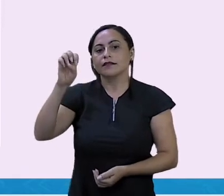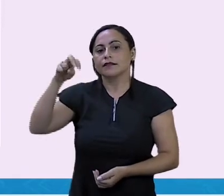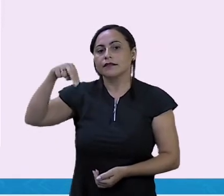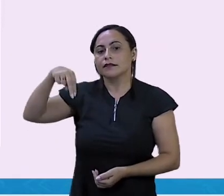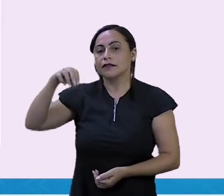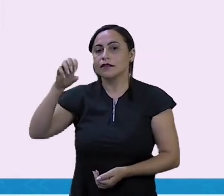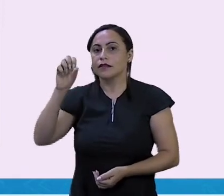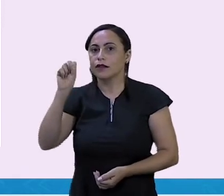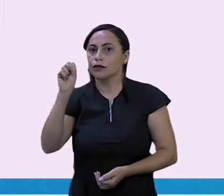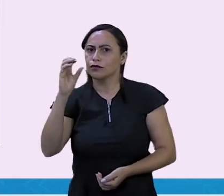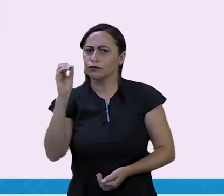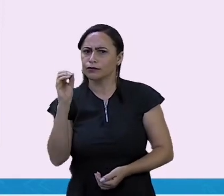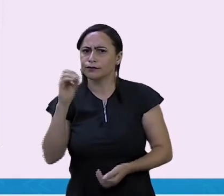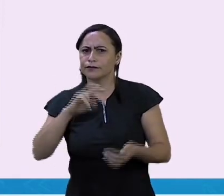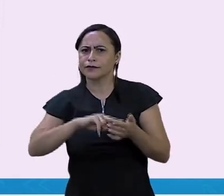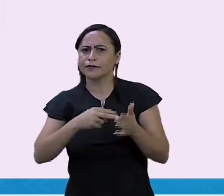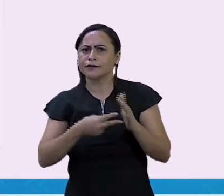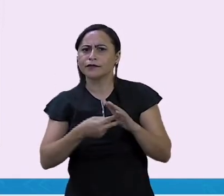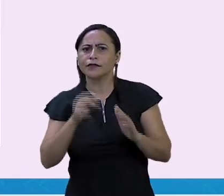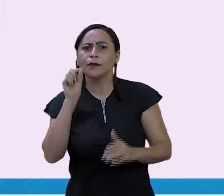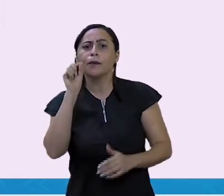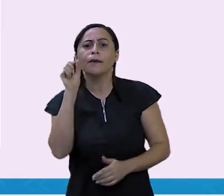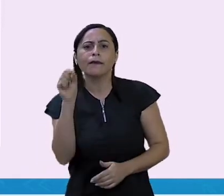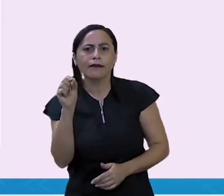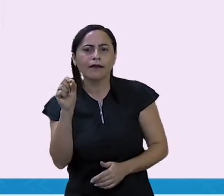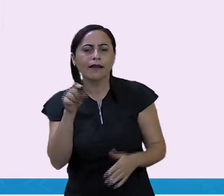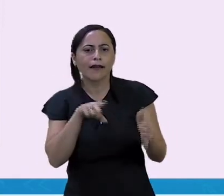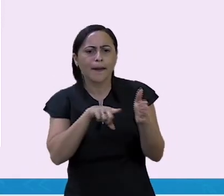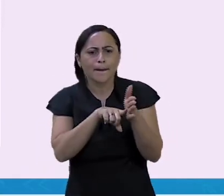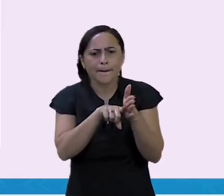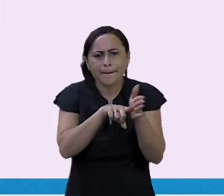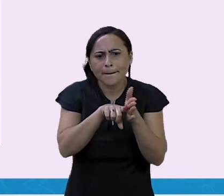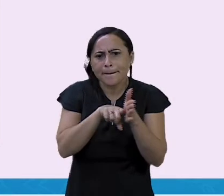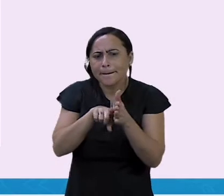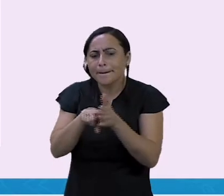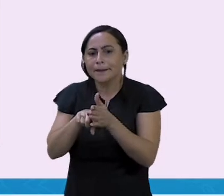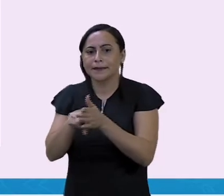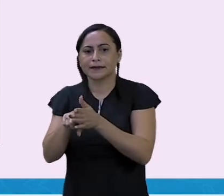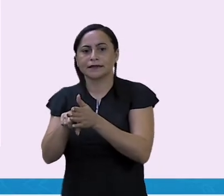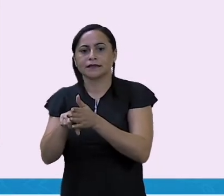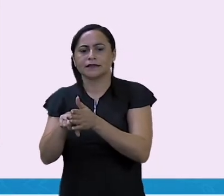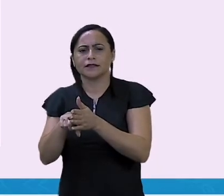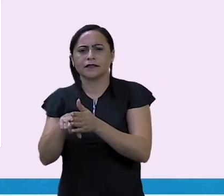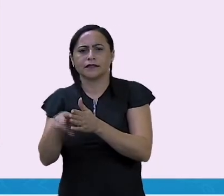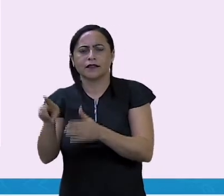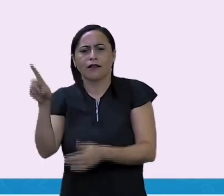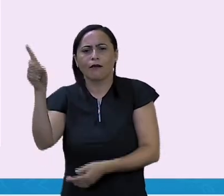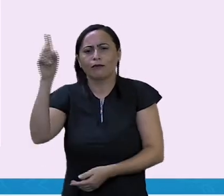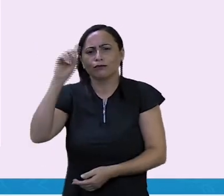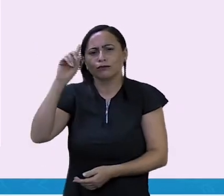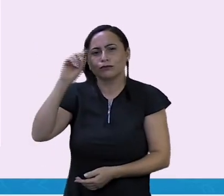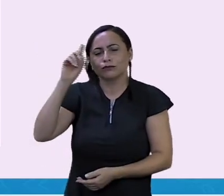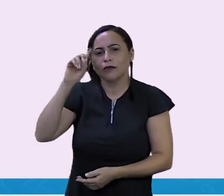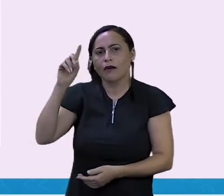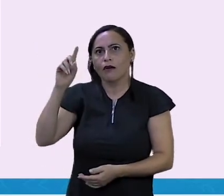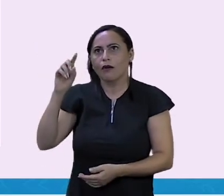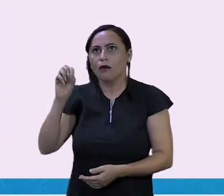da palavra. É uma pesquisa realizada periodicamente